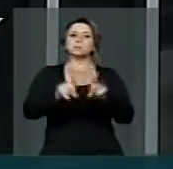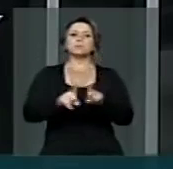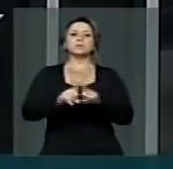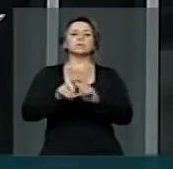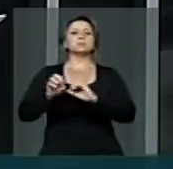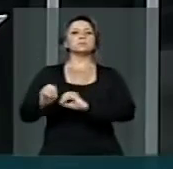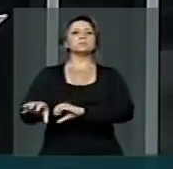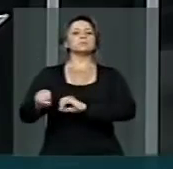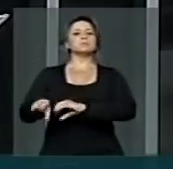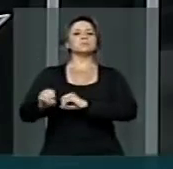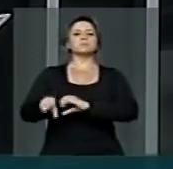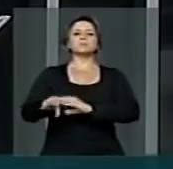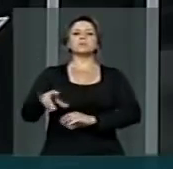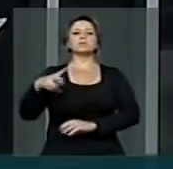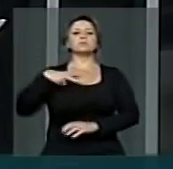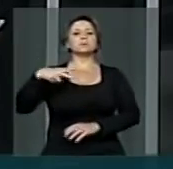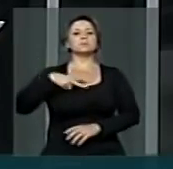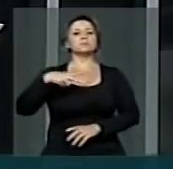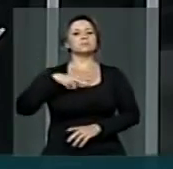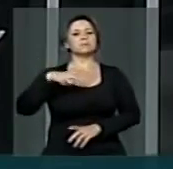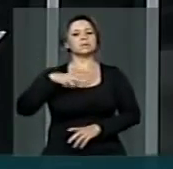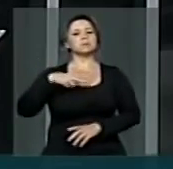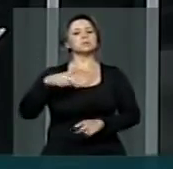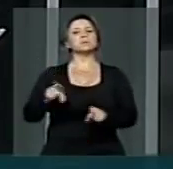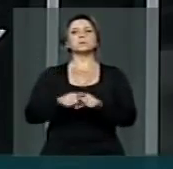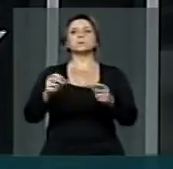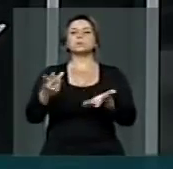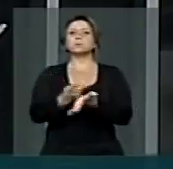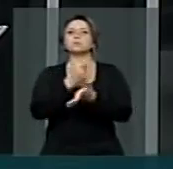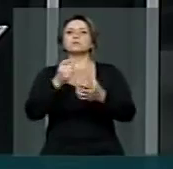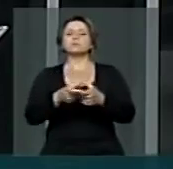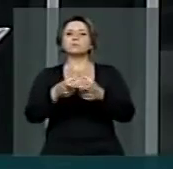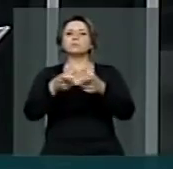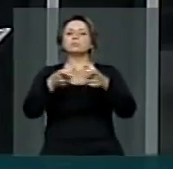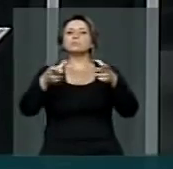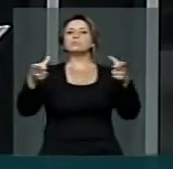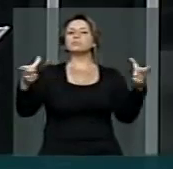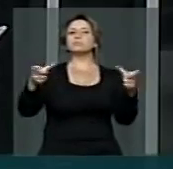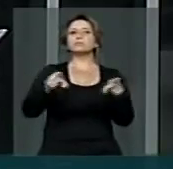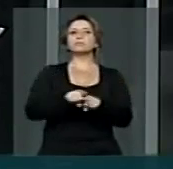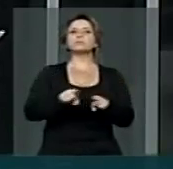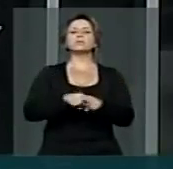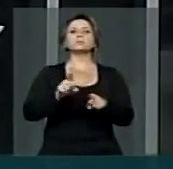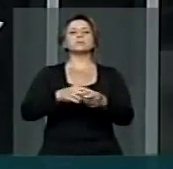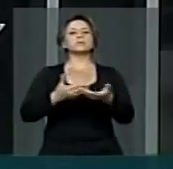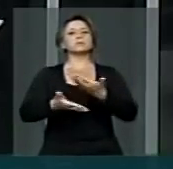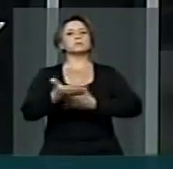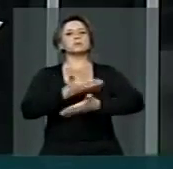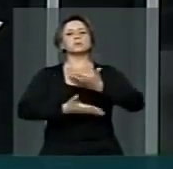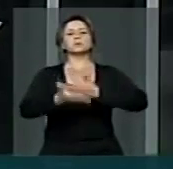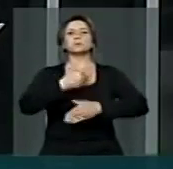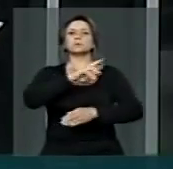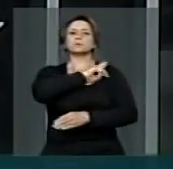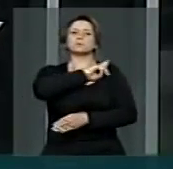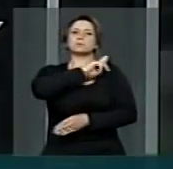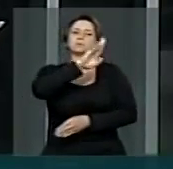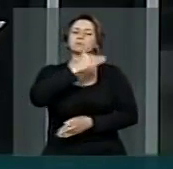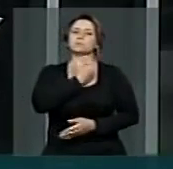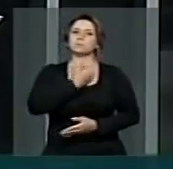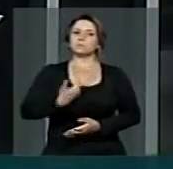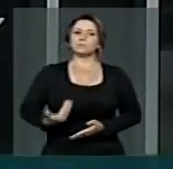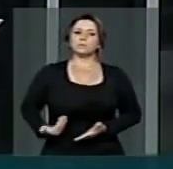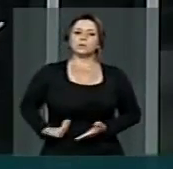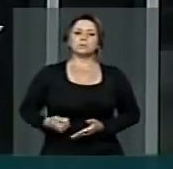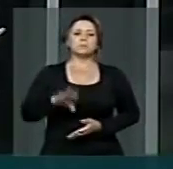ensino particular, que tem a crescente e sempre discutível delegação do Estado para formar